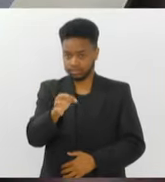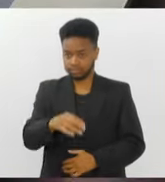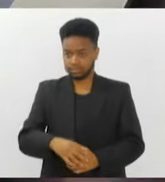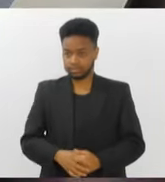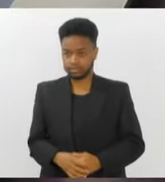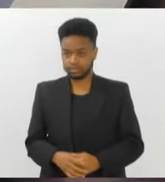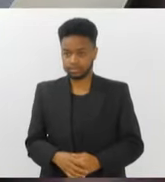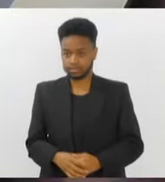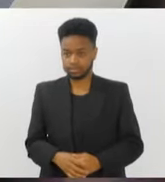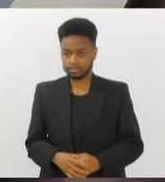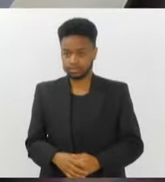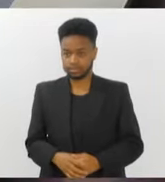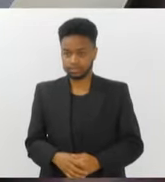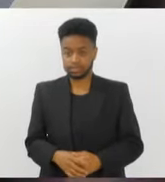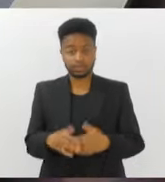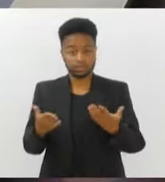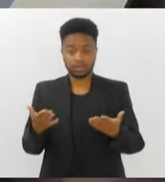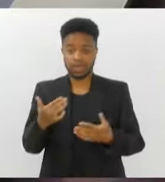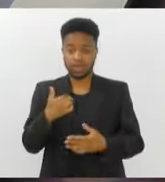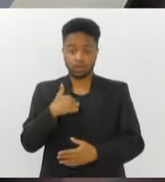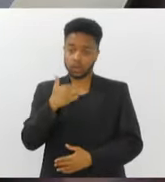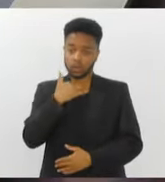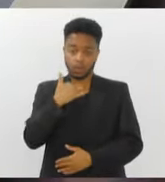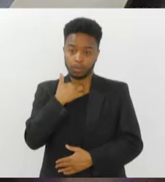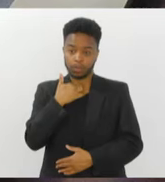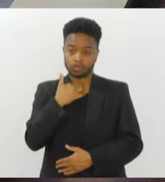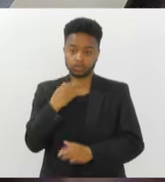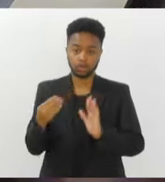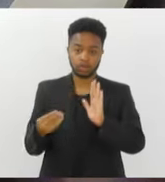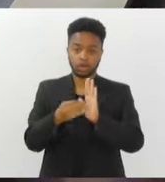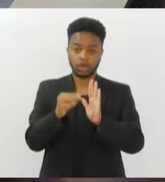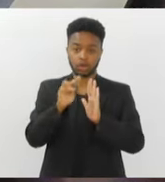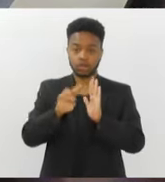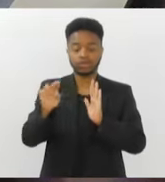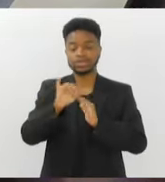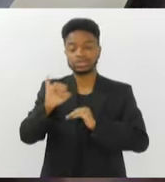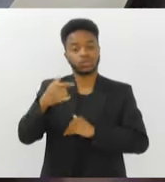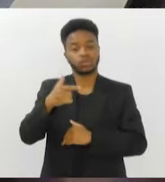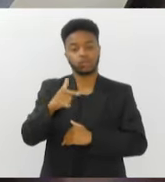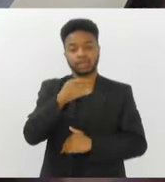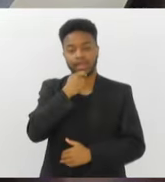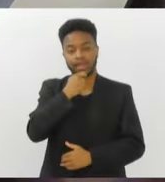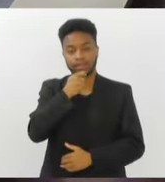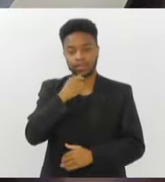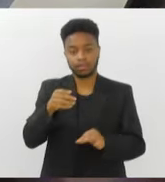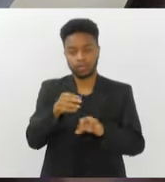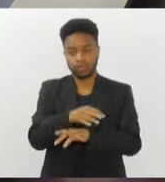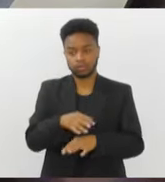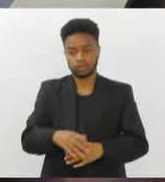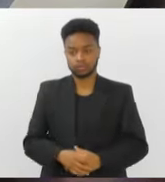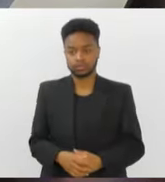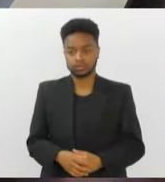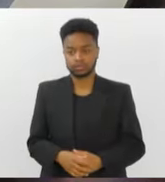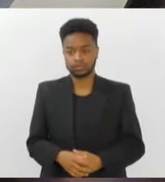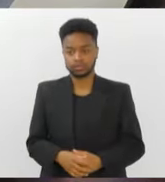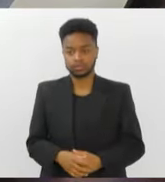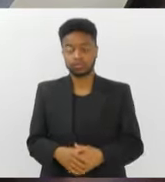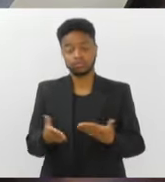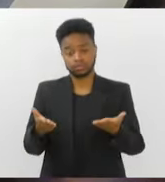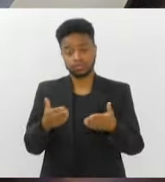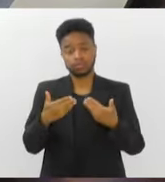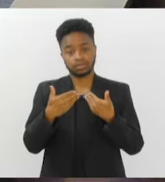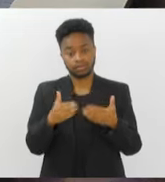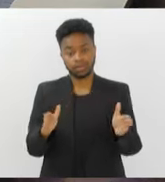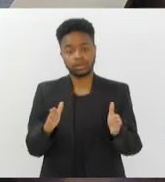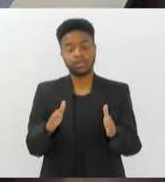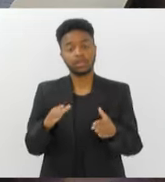Eu vou dar nome numa ponte que ainda não existe. Já existe, já vai inaugurar no final do mês. Então seria melhor